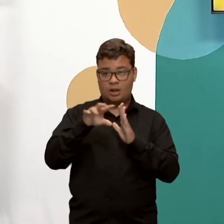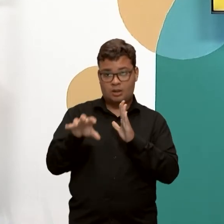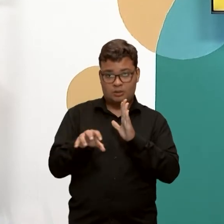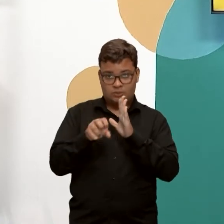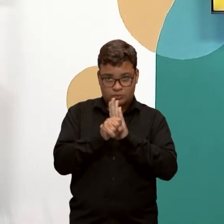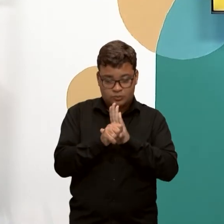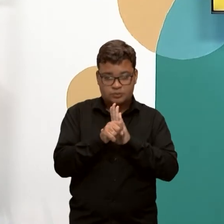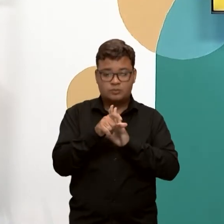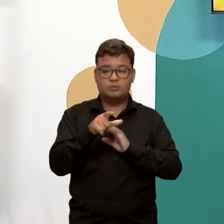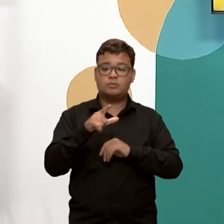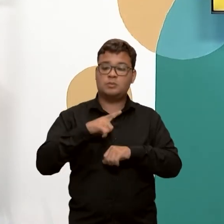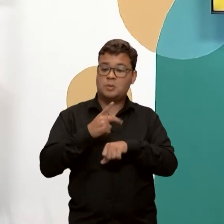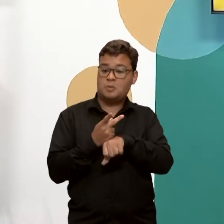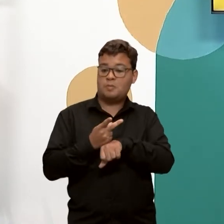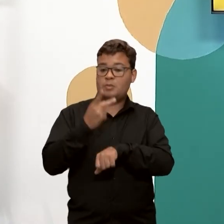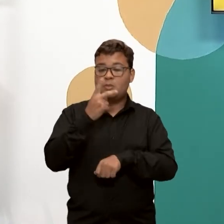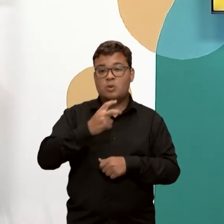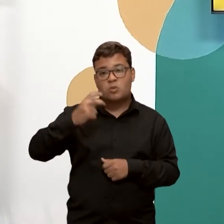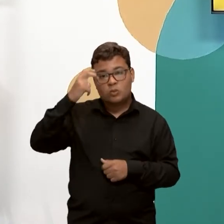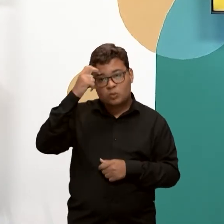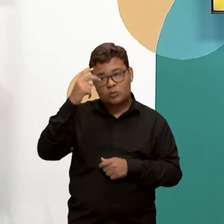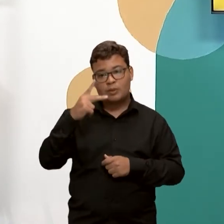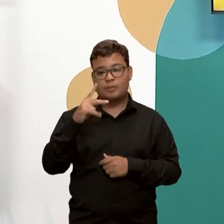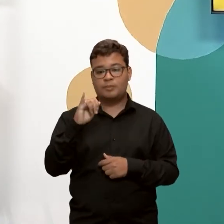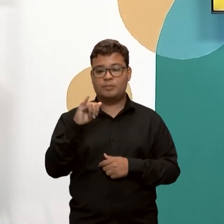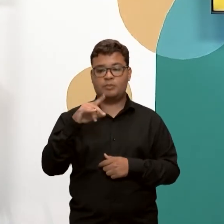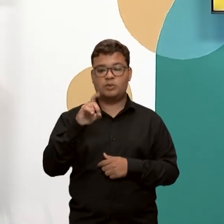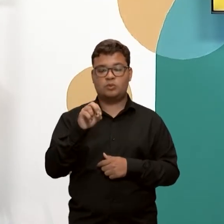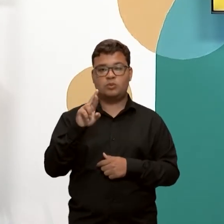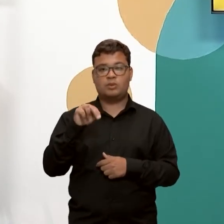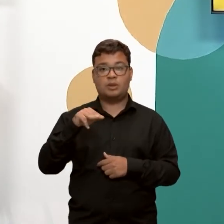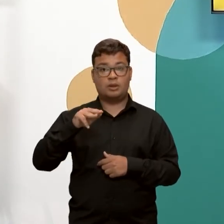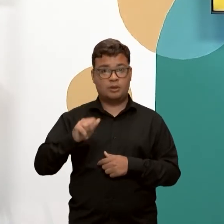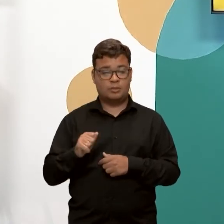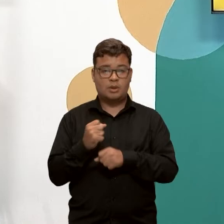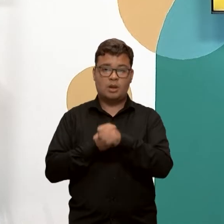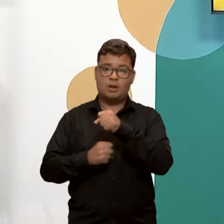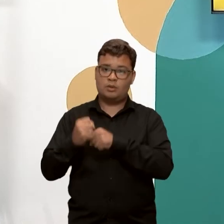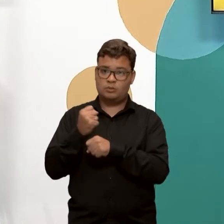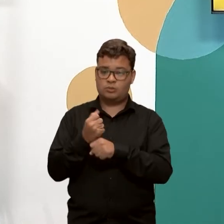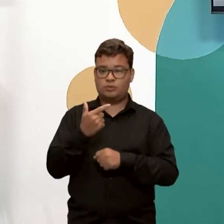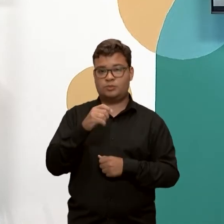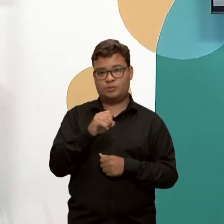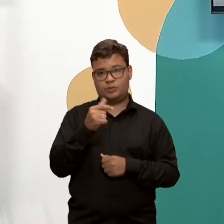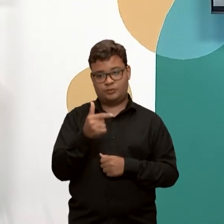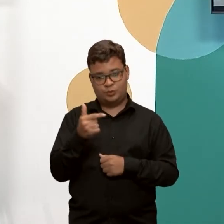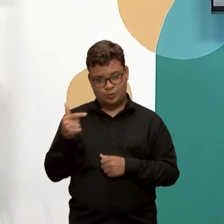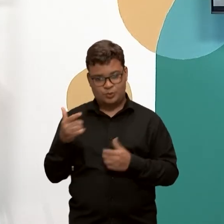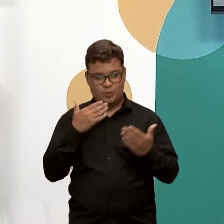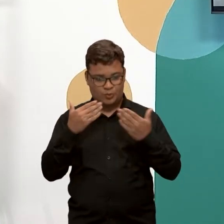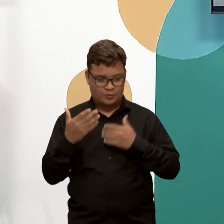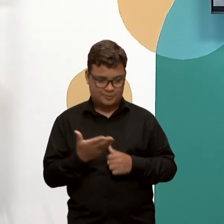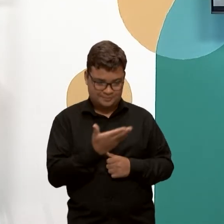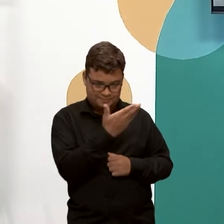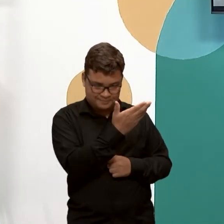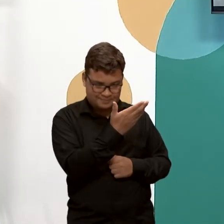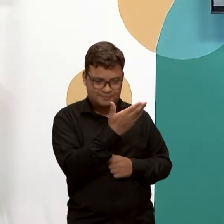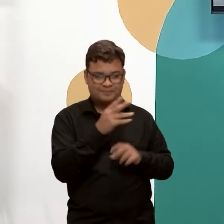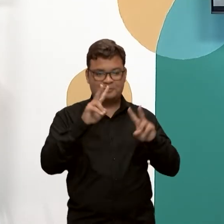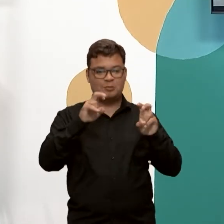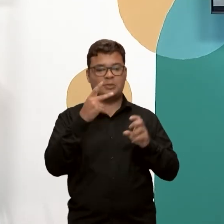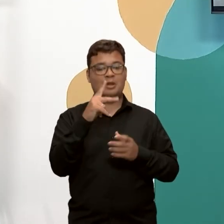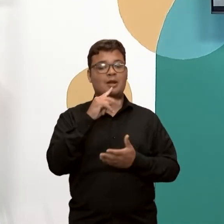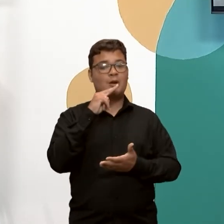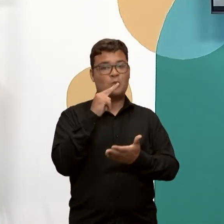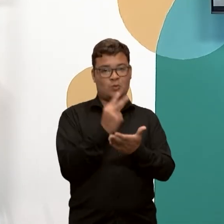na premiação cultural Pindorama 2022. E nós vamos falar com o Saulo sobre esse reconhecimento.